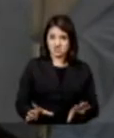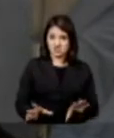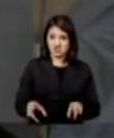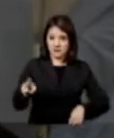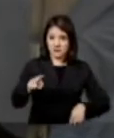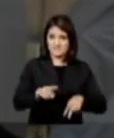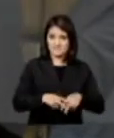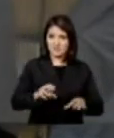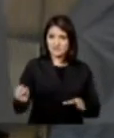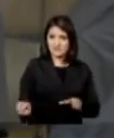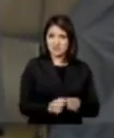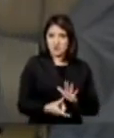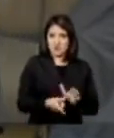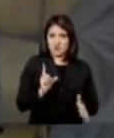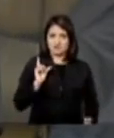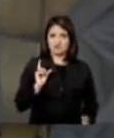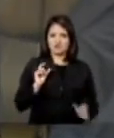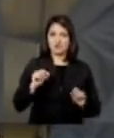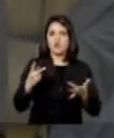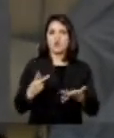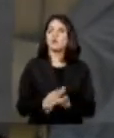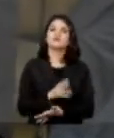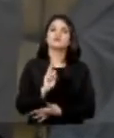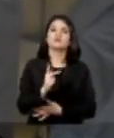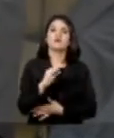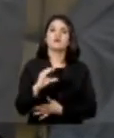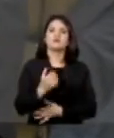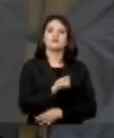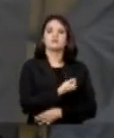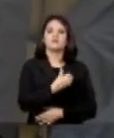ocorreu no caso isolado do habeas corpus número